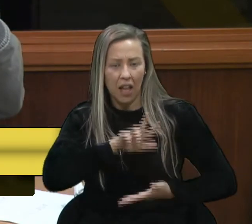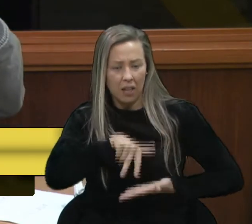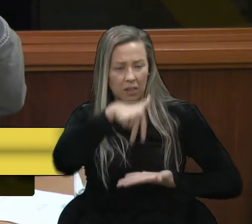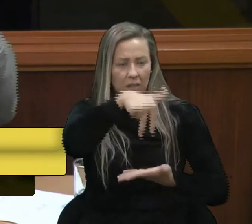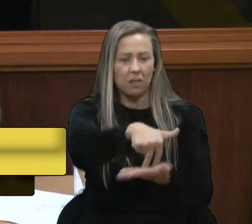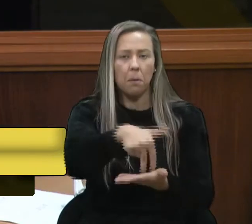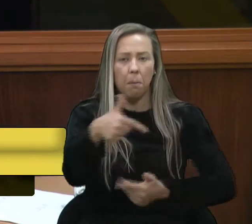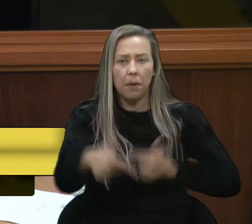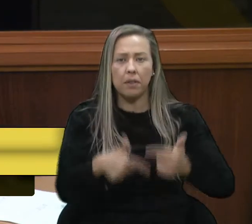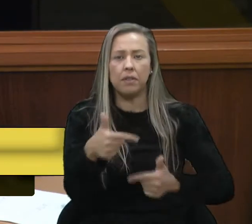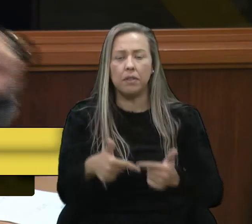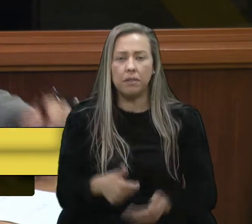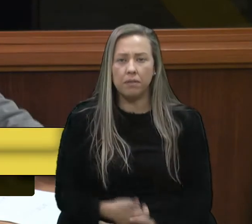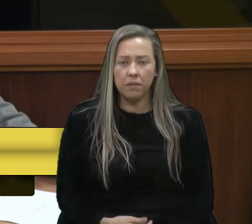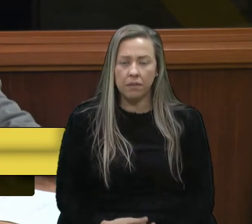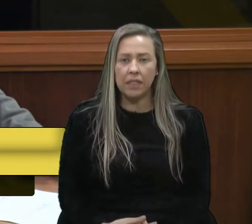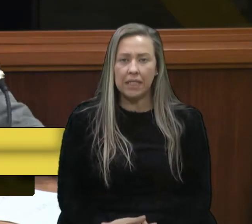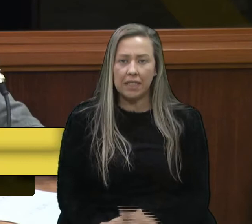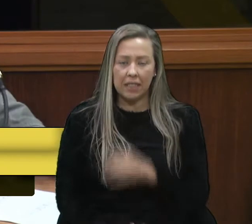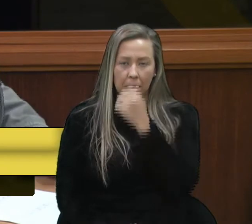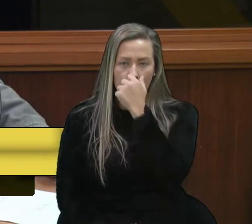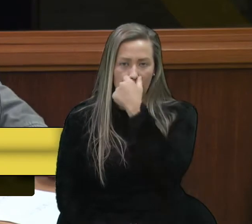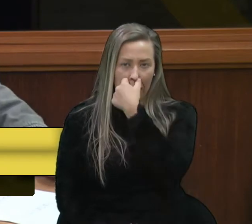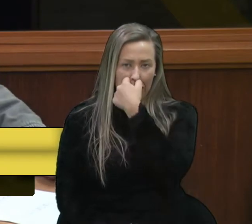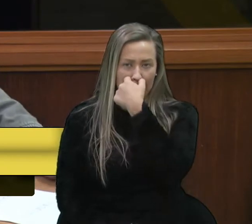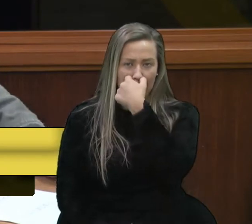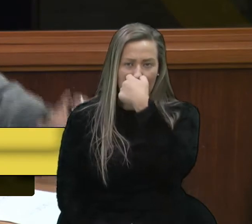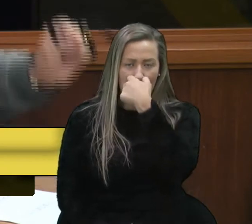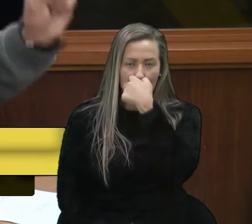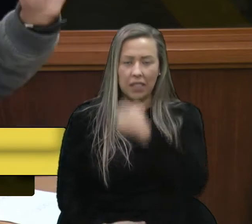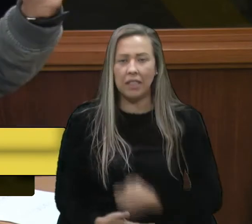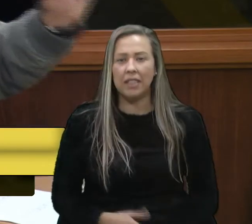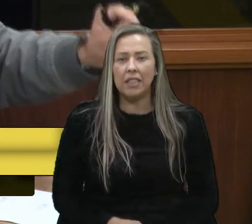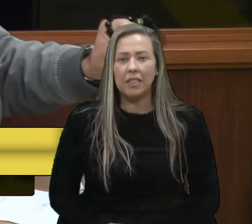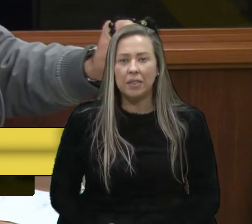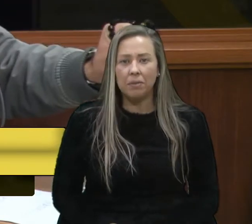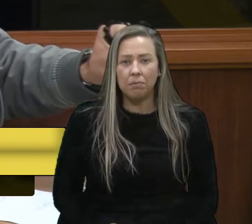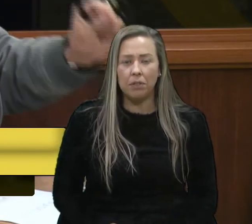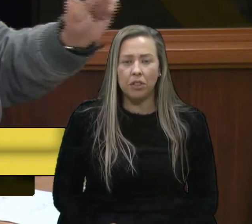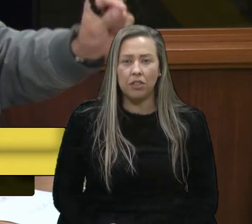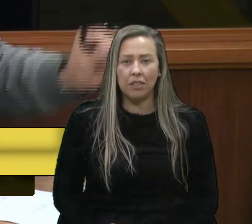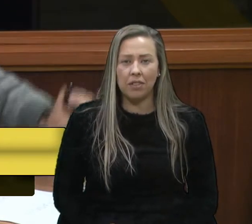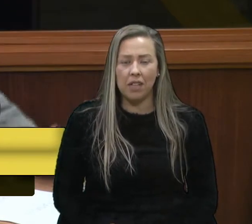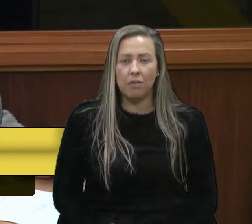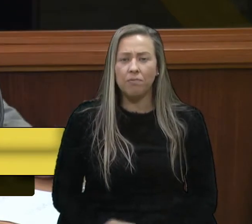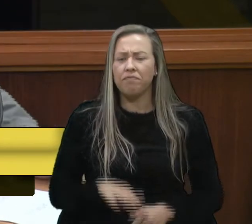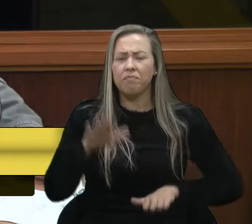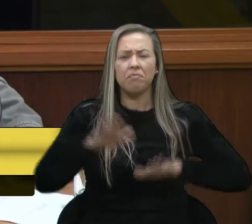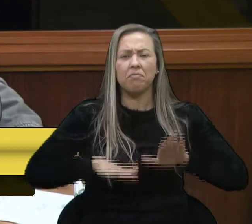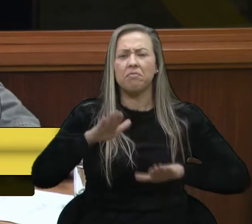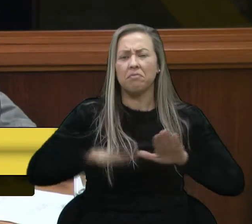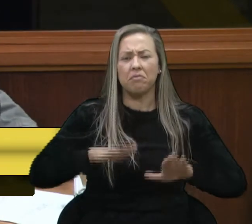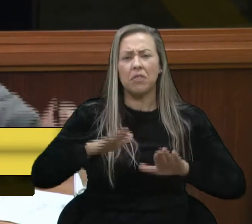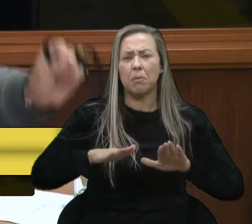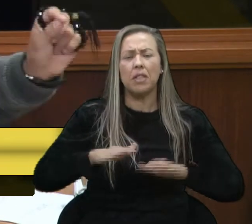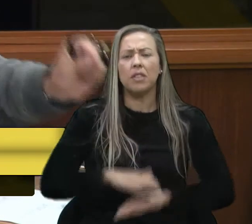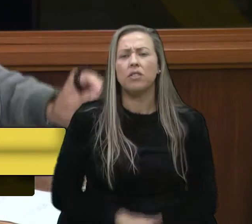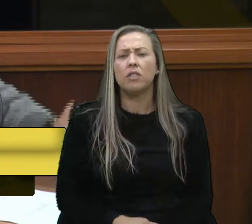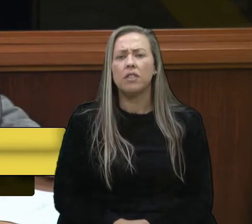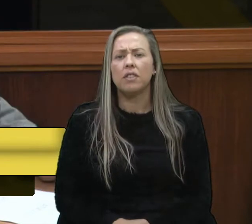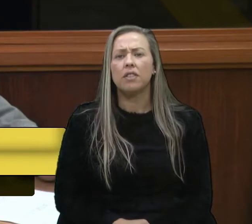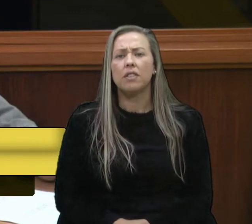ressaltar, eu tenho um conhecido lá dentro, tal de Gilmar, que muitas vezes eu preciso, e ele é muito competente, independente de hierarquia política. Tem que trabalhar